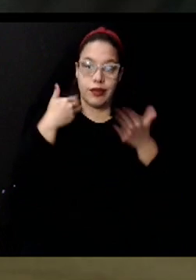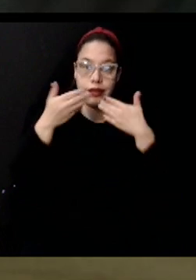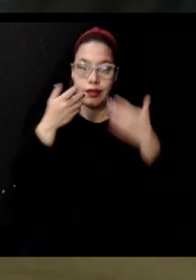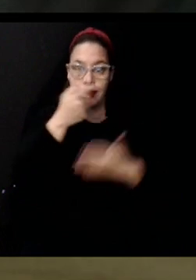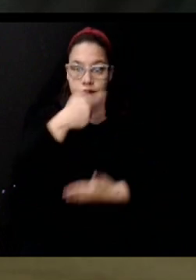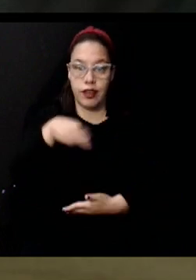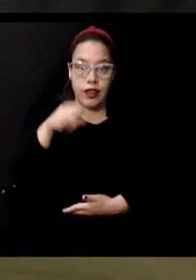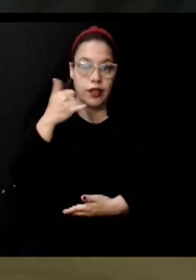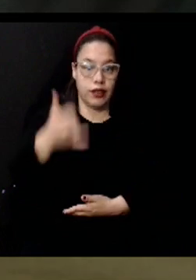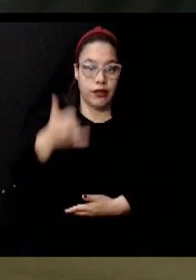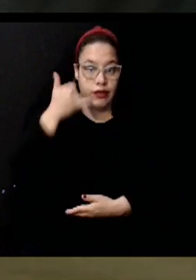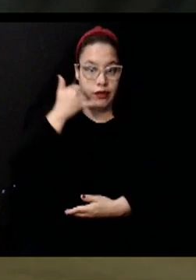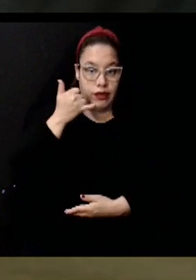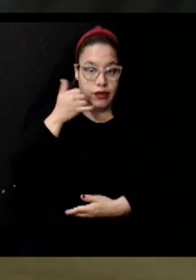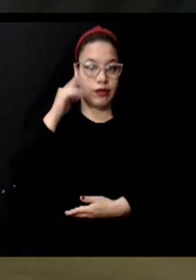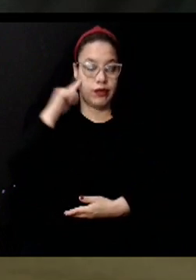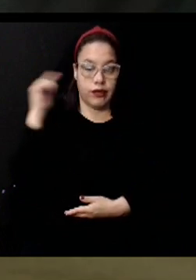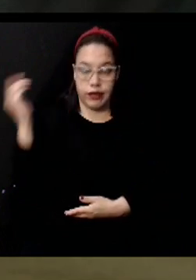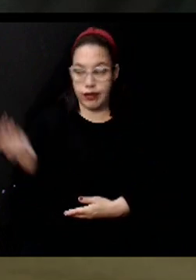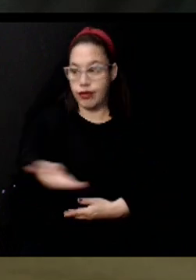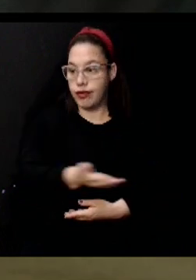na tela, 19